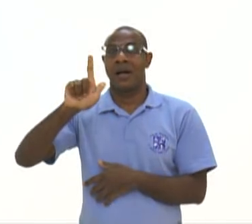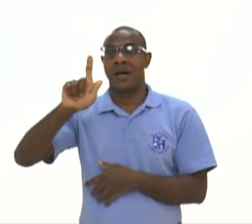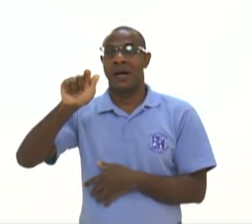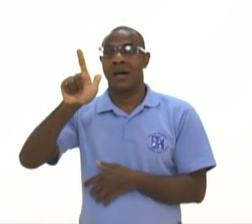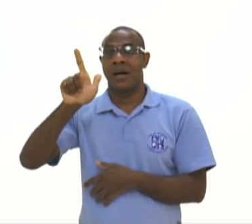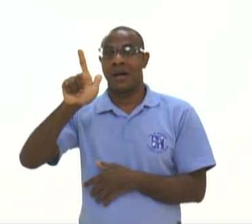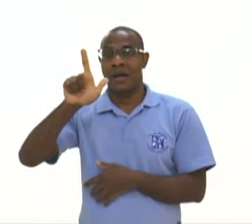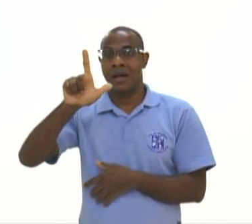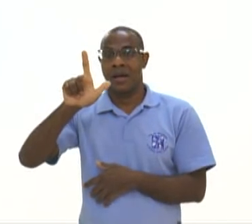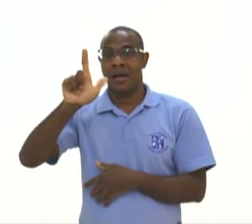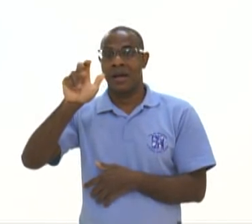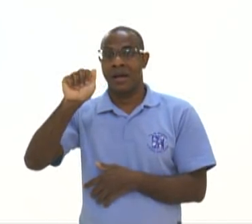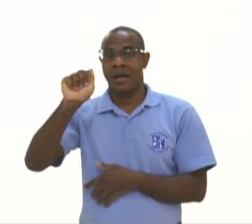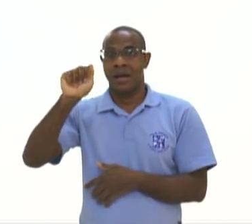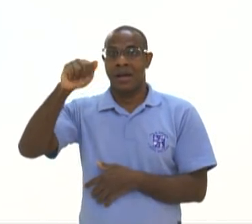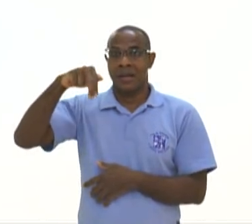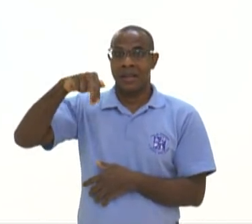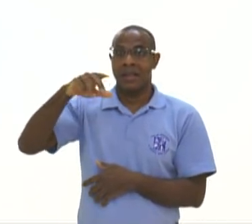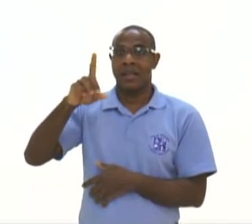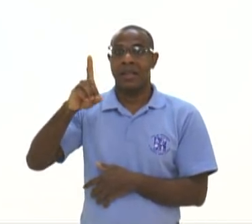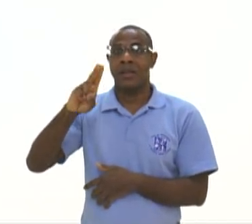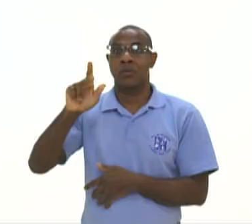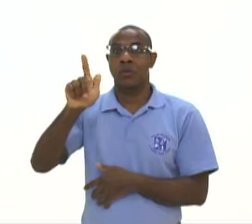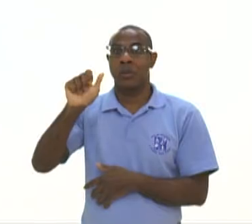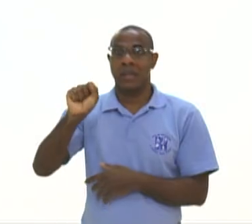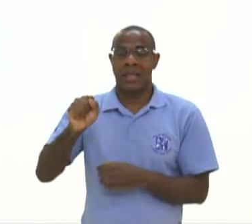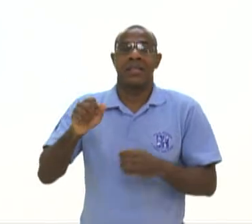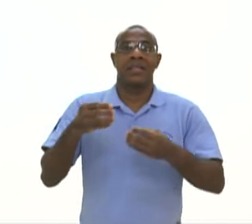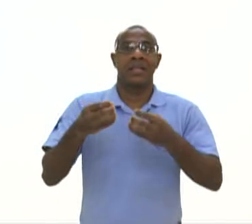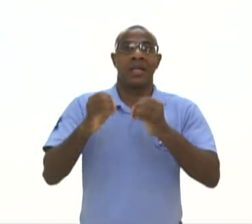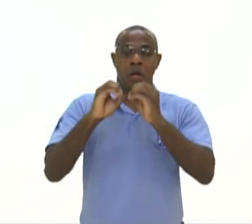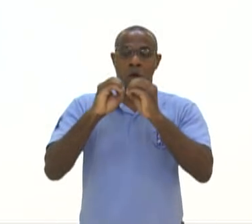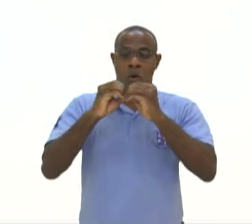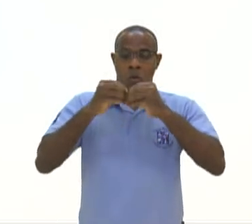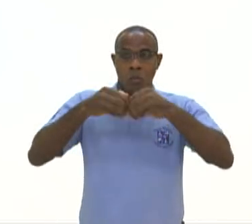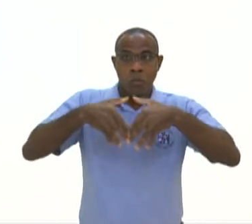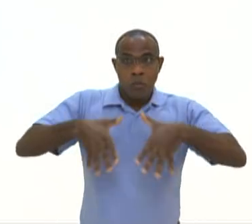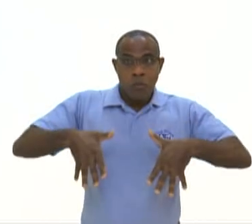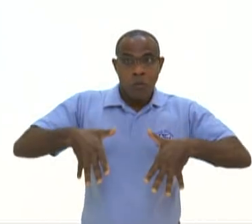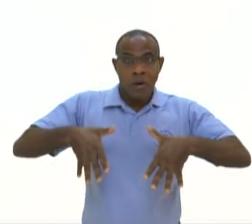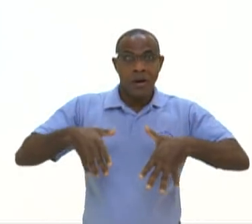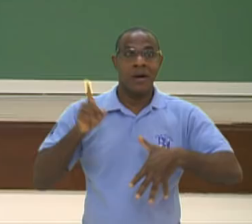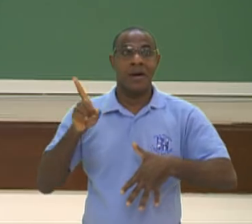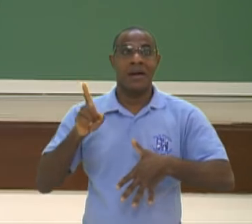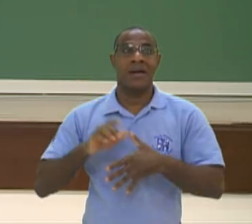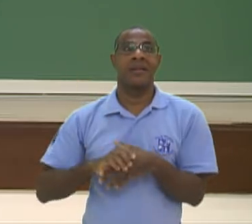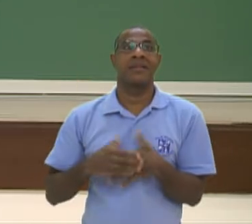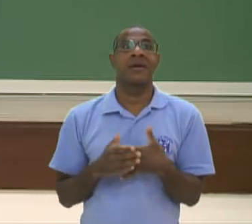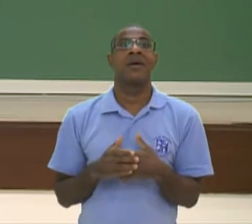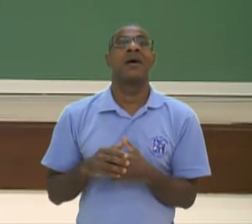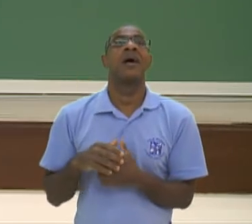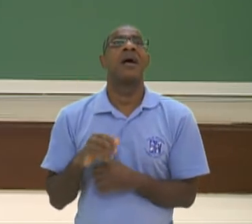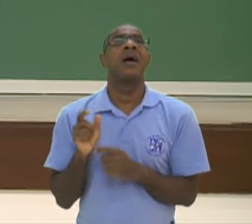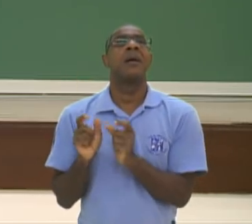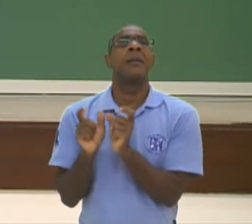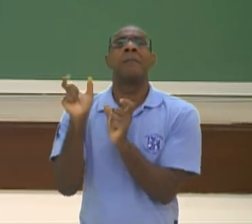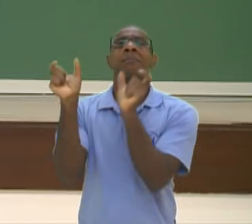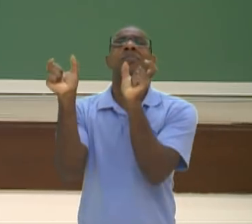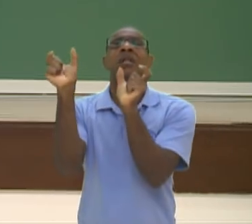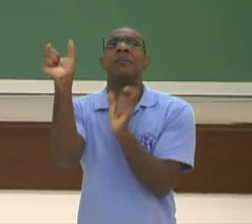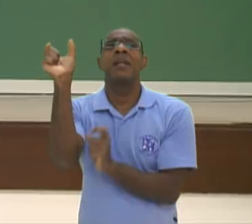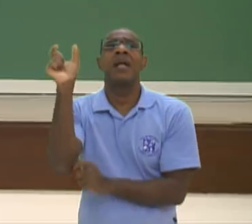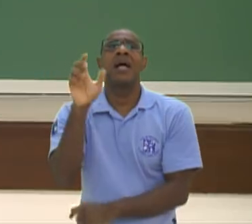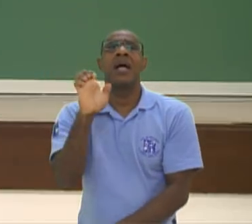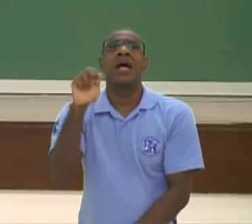agora. Quando a gente fala em glândulas, existem as chamadas glândulas endócrinas. Essa palavrinha